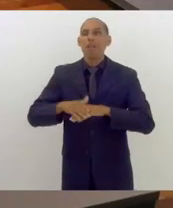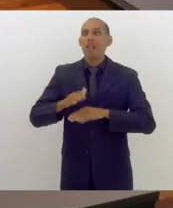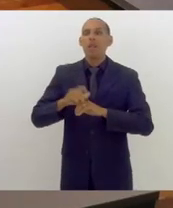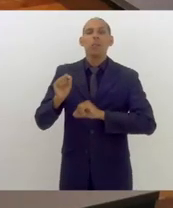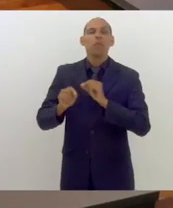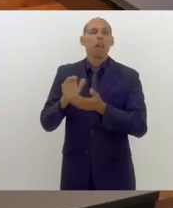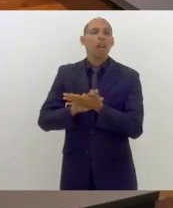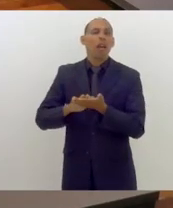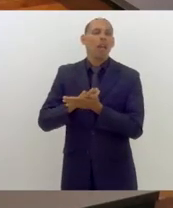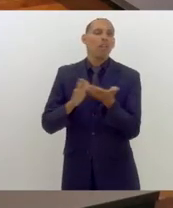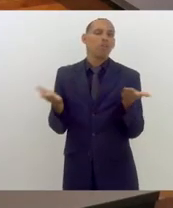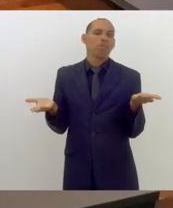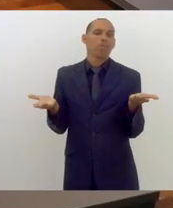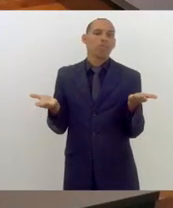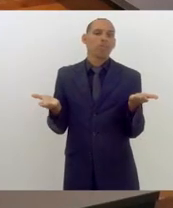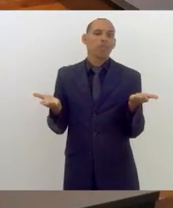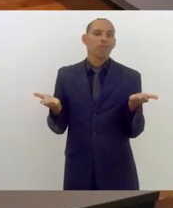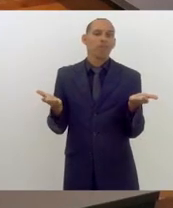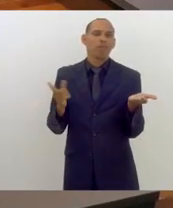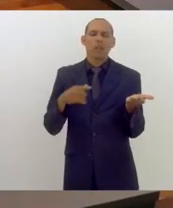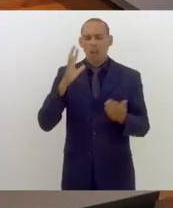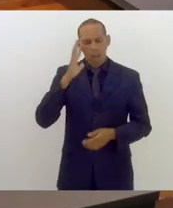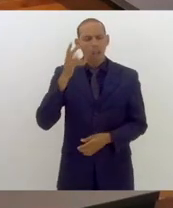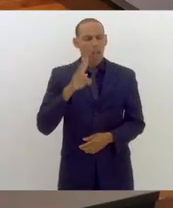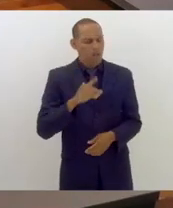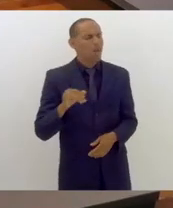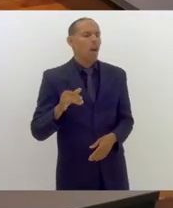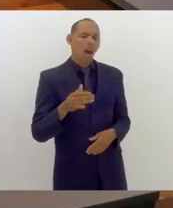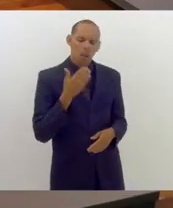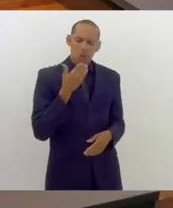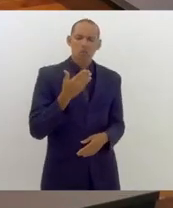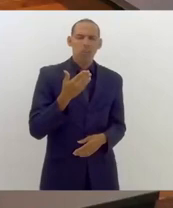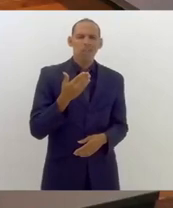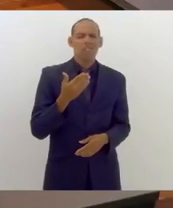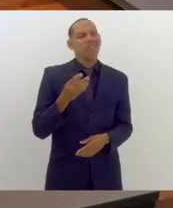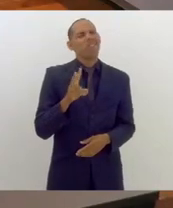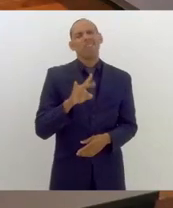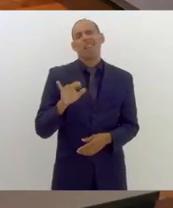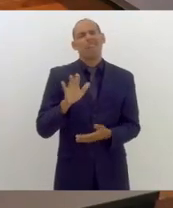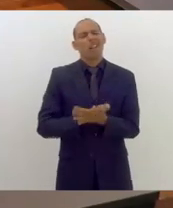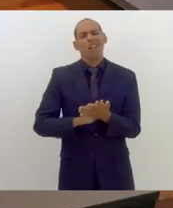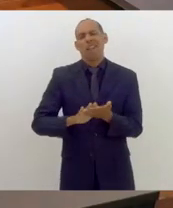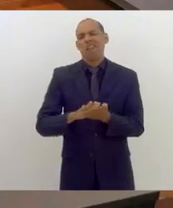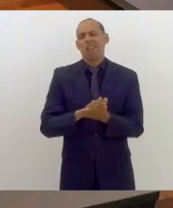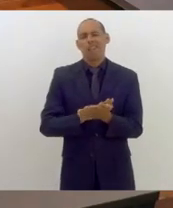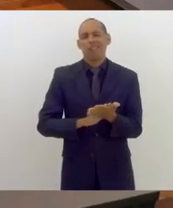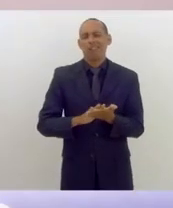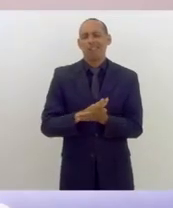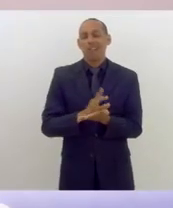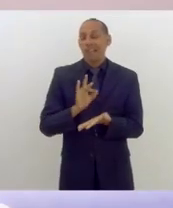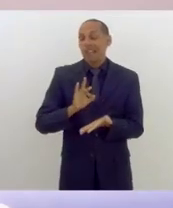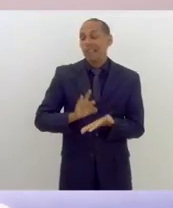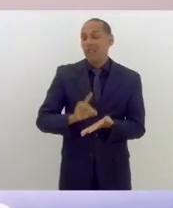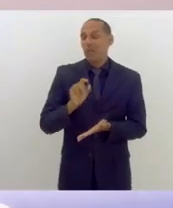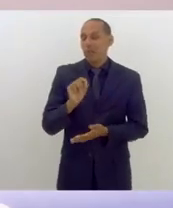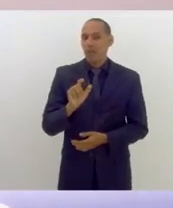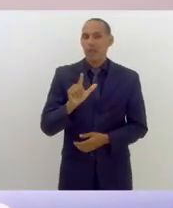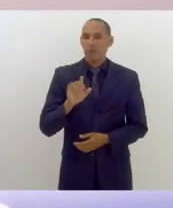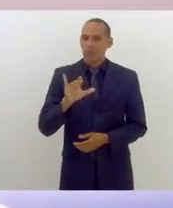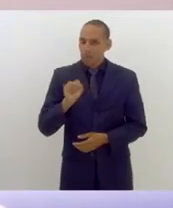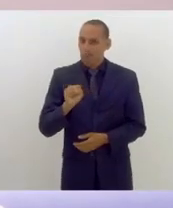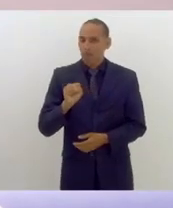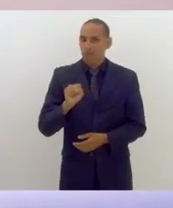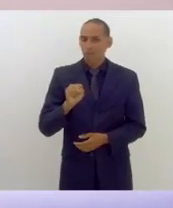Popular nós vamos resolver vamos solicitar e não vão resolver na grande verdade Luís com